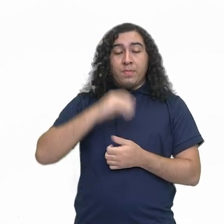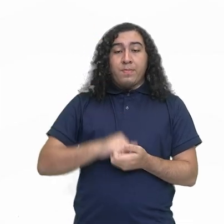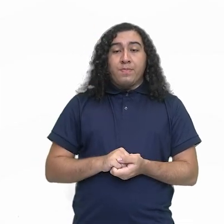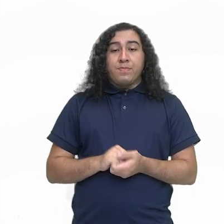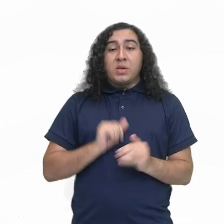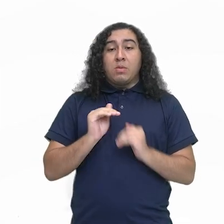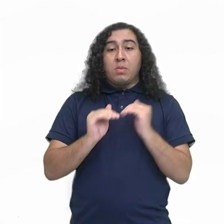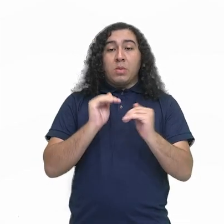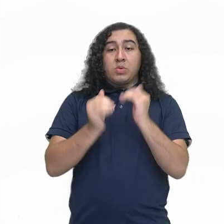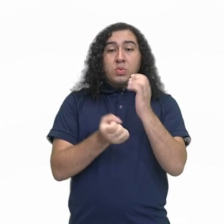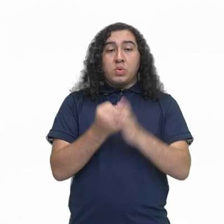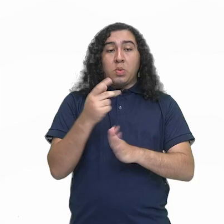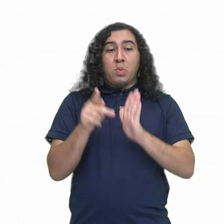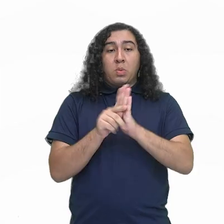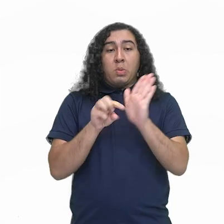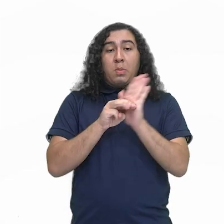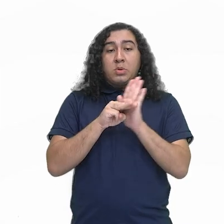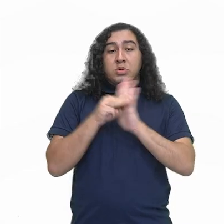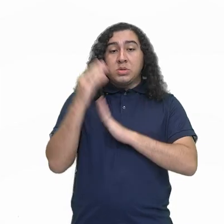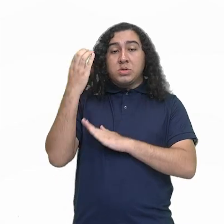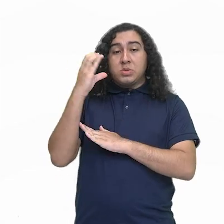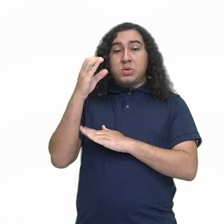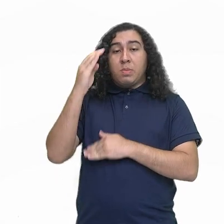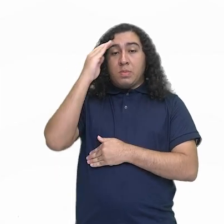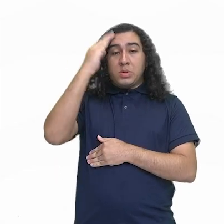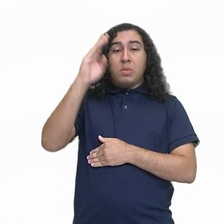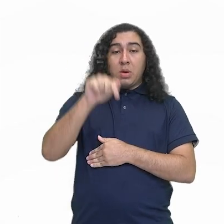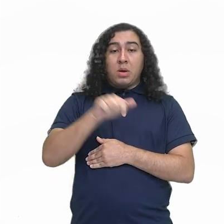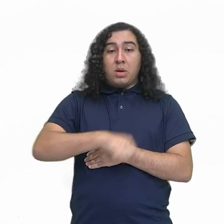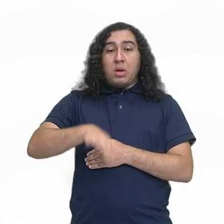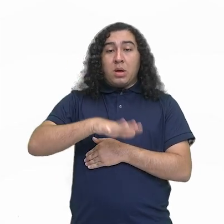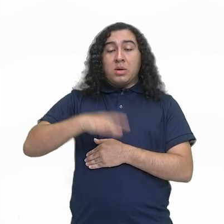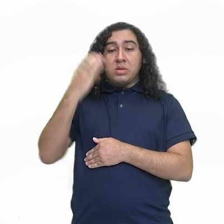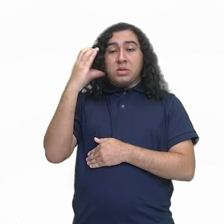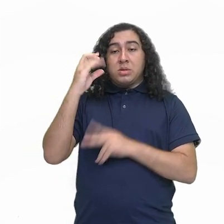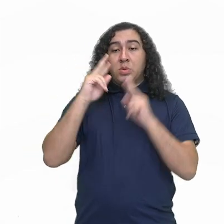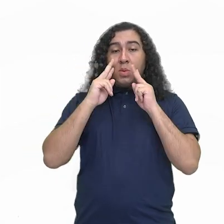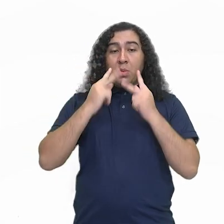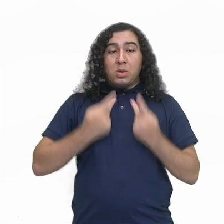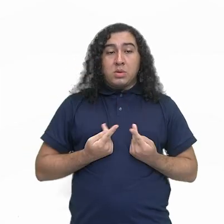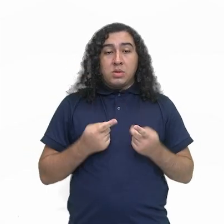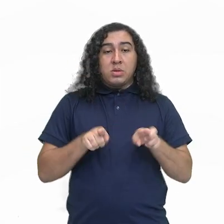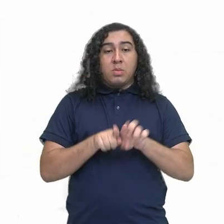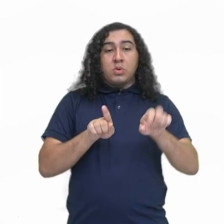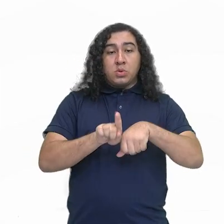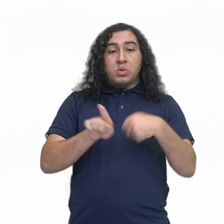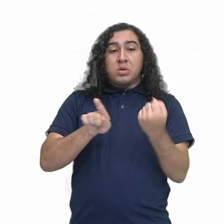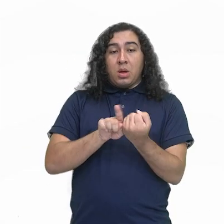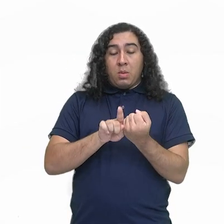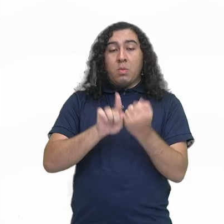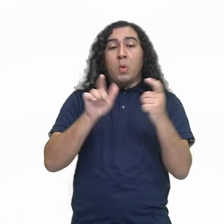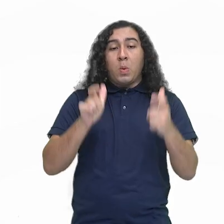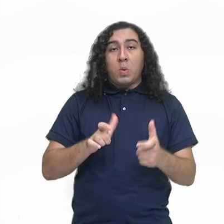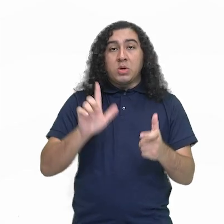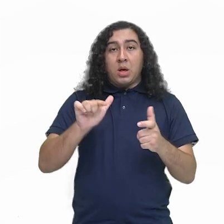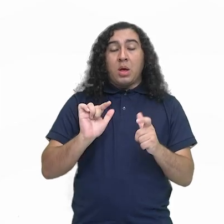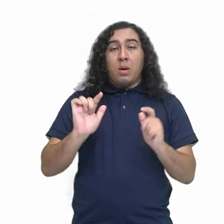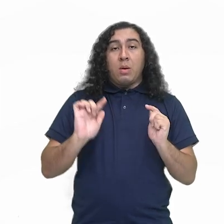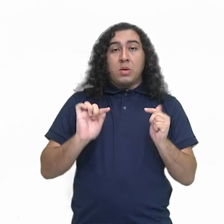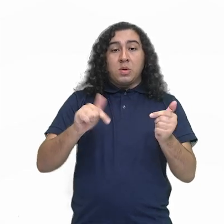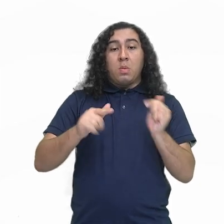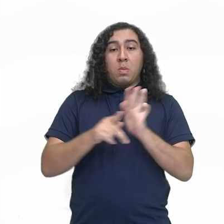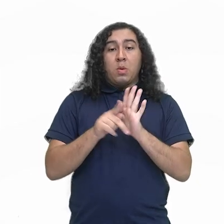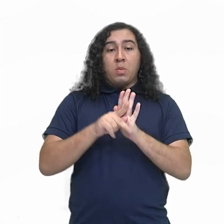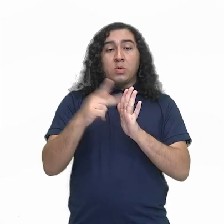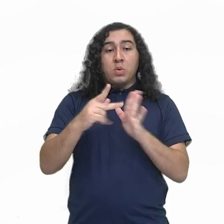conhecimento, desenvolvimento do método científico, sobretudo na área de ciências humanas e sociais aplicadas e